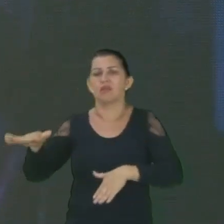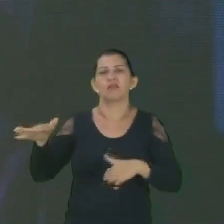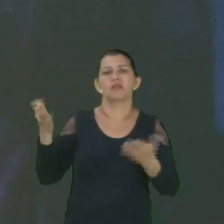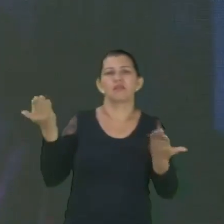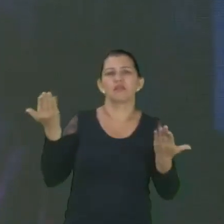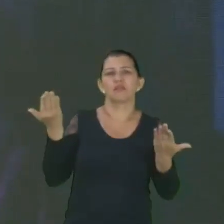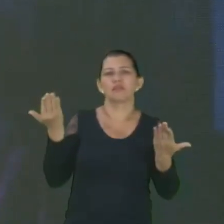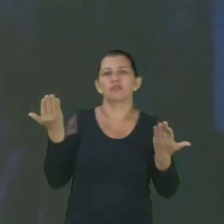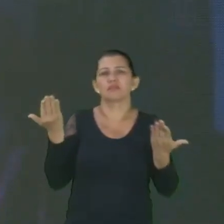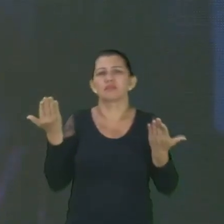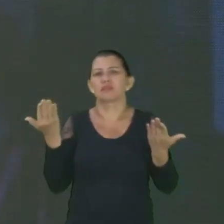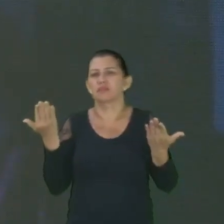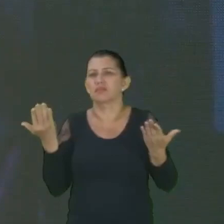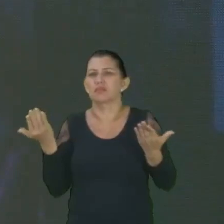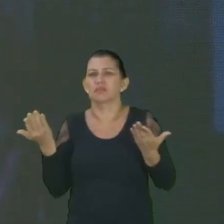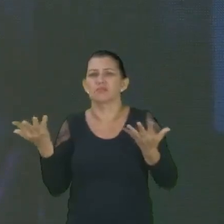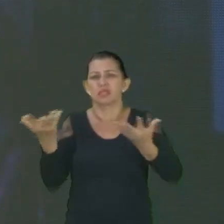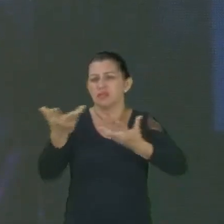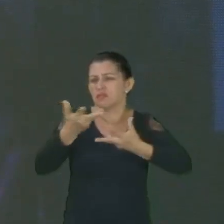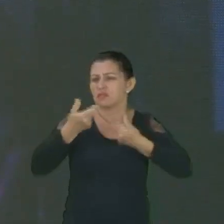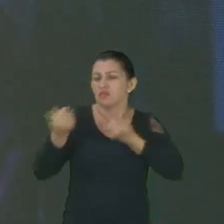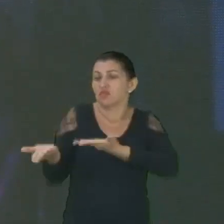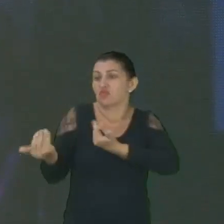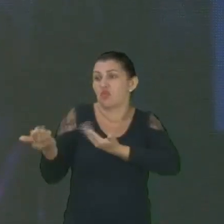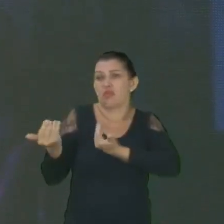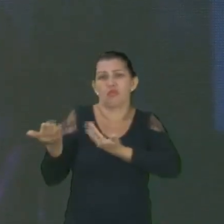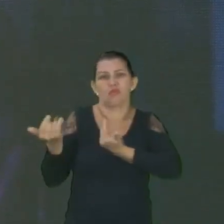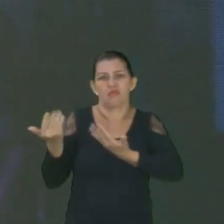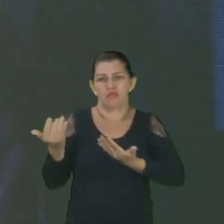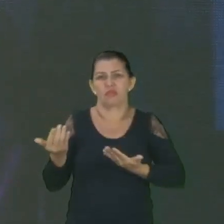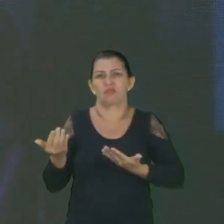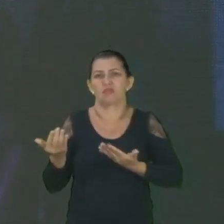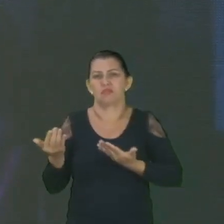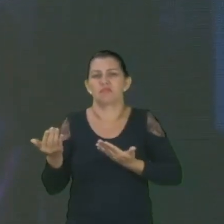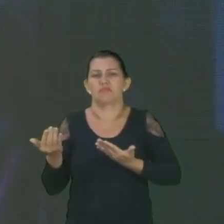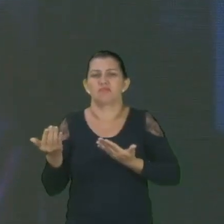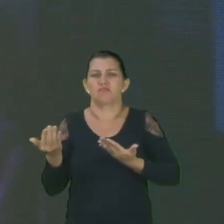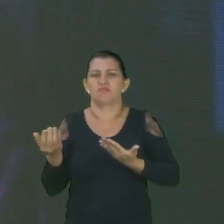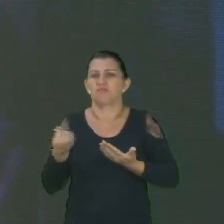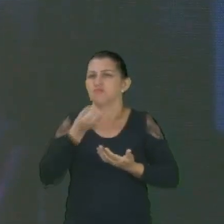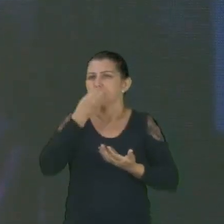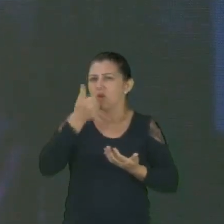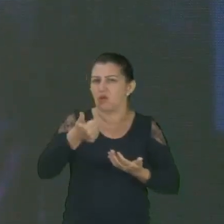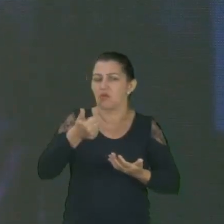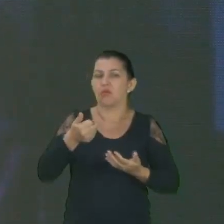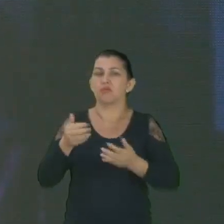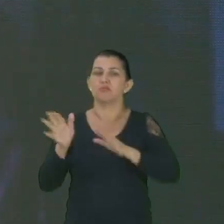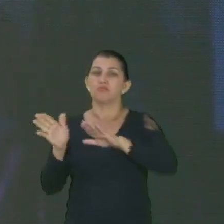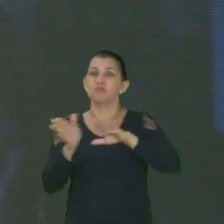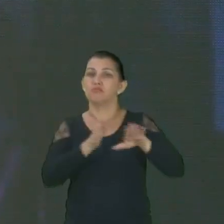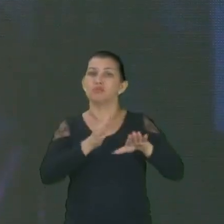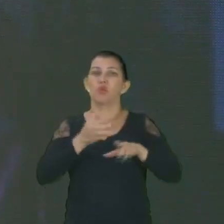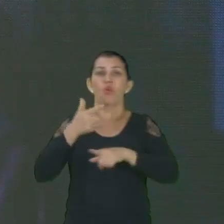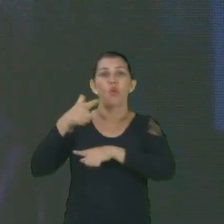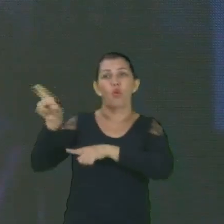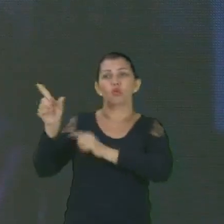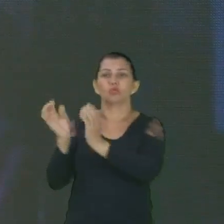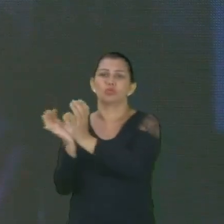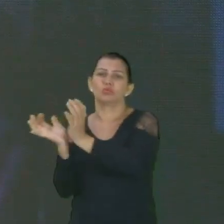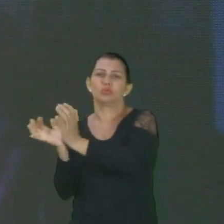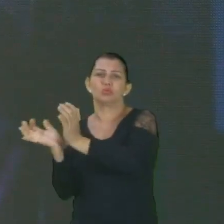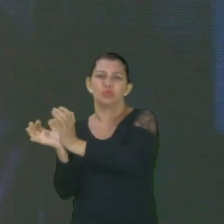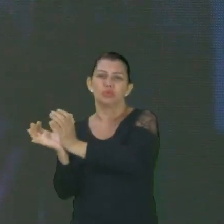acolhidas, jovens abençoados. E eu tenho visto o outro lado também, pessoas feridas dentro da